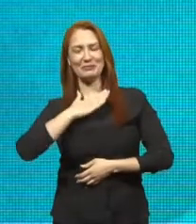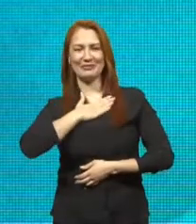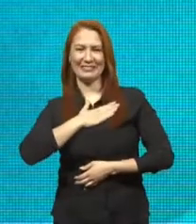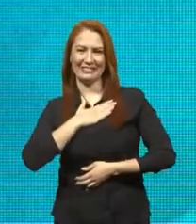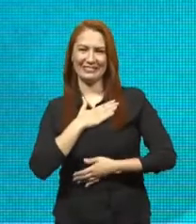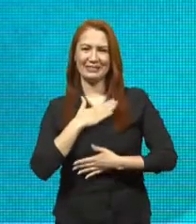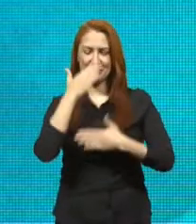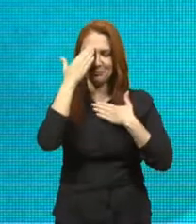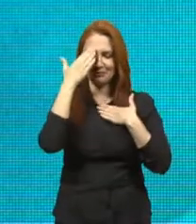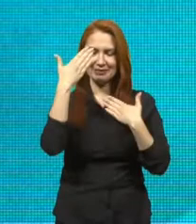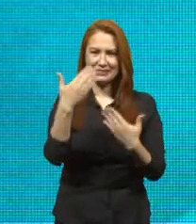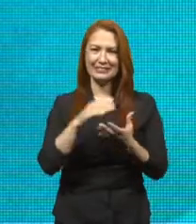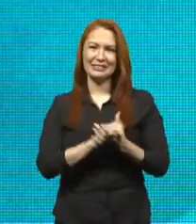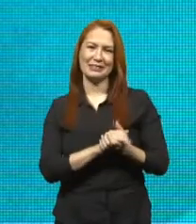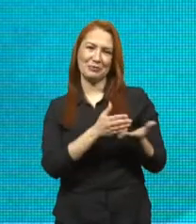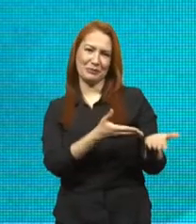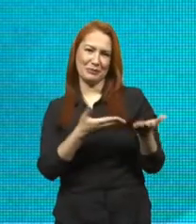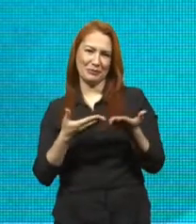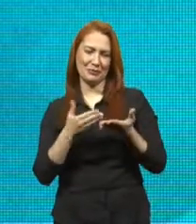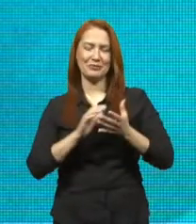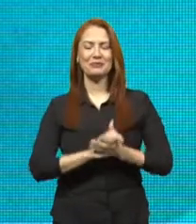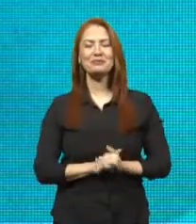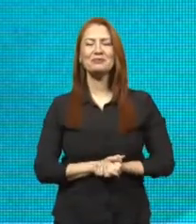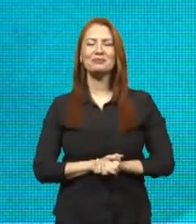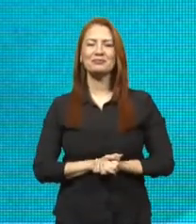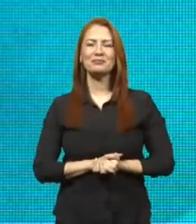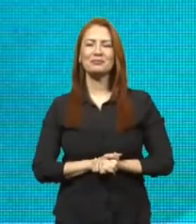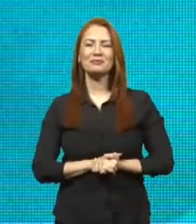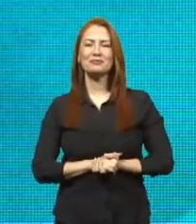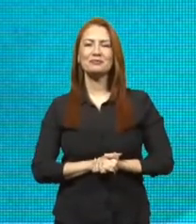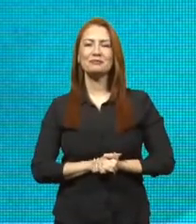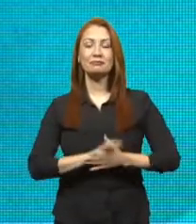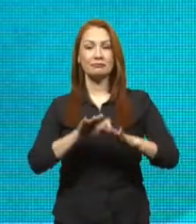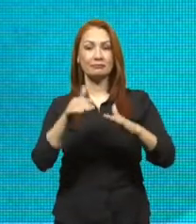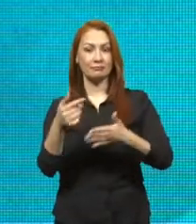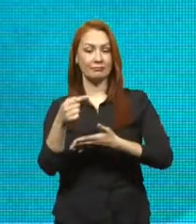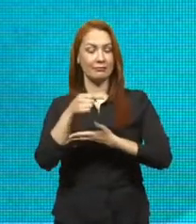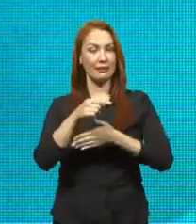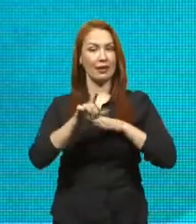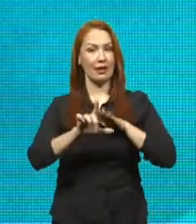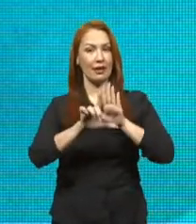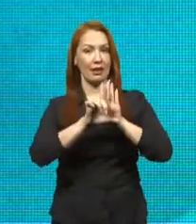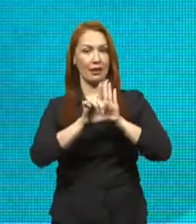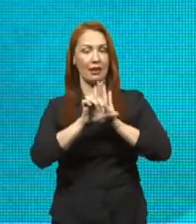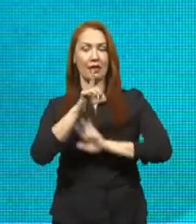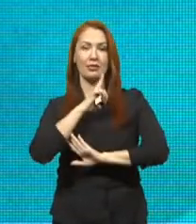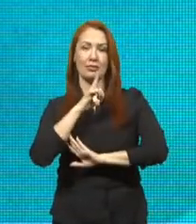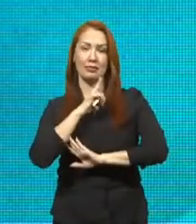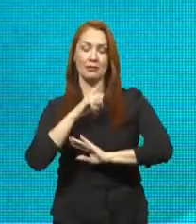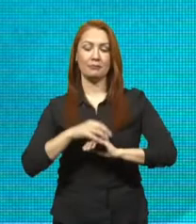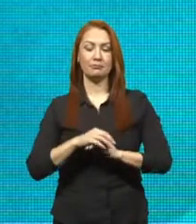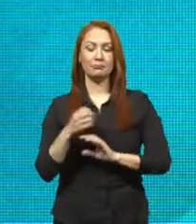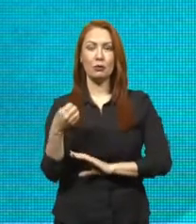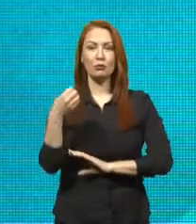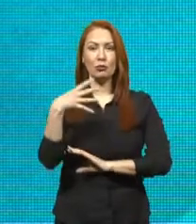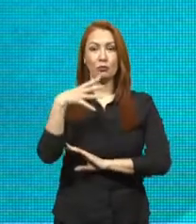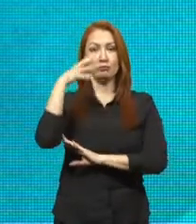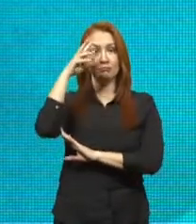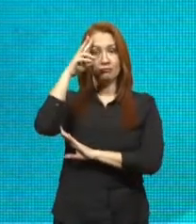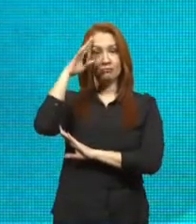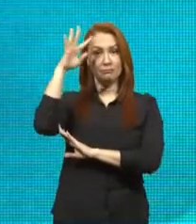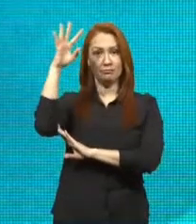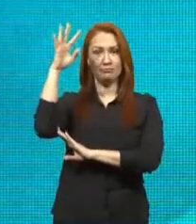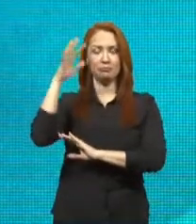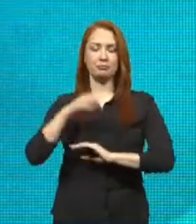pelo convite, Vicky e Júlia. Essa lei, ela traz uma nova perspectiva para todo mundo que trabalha